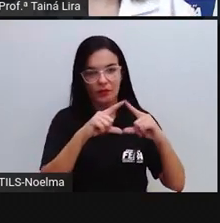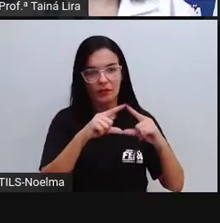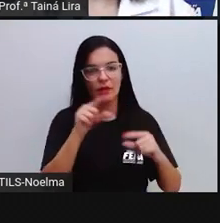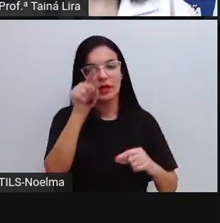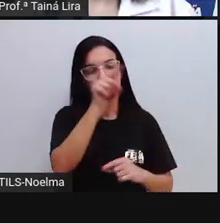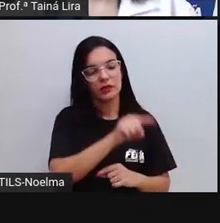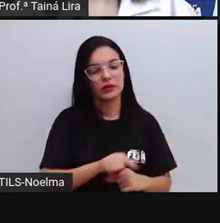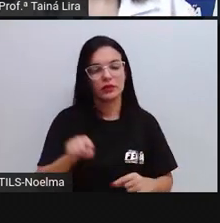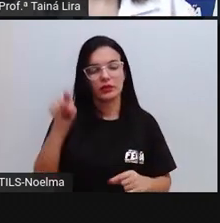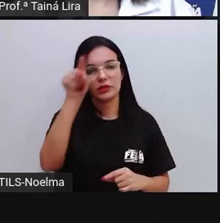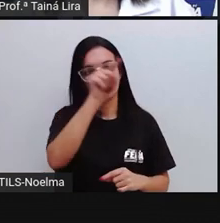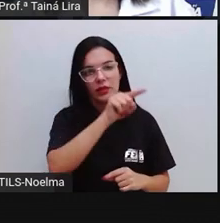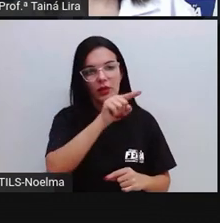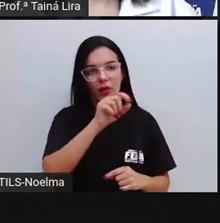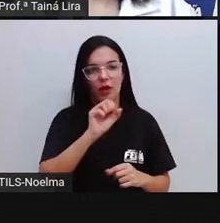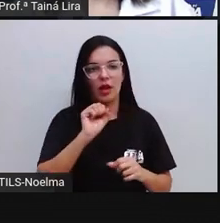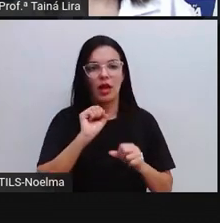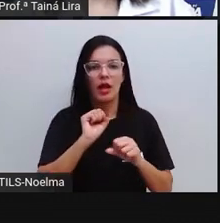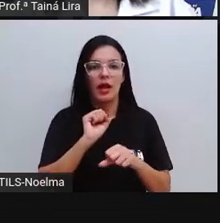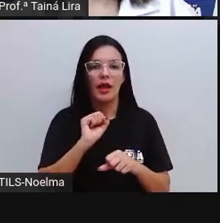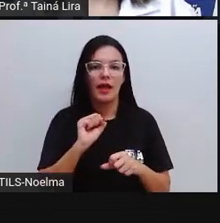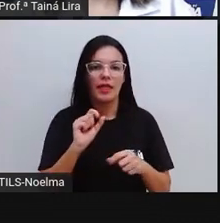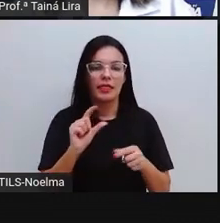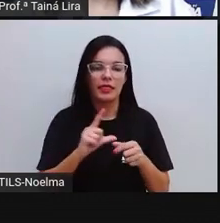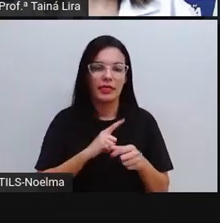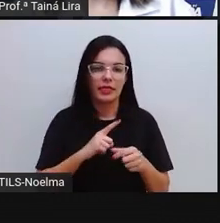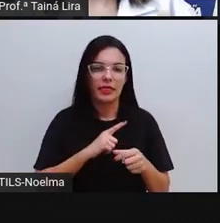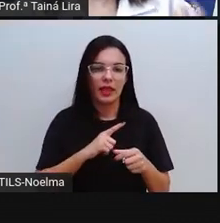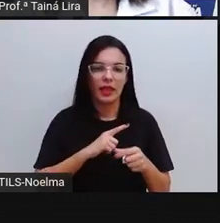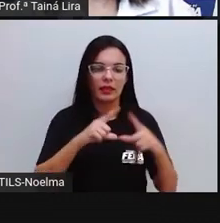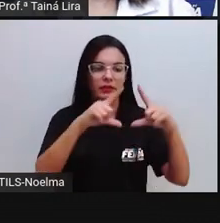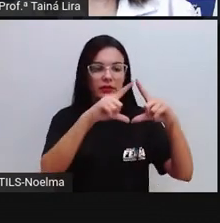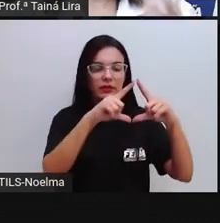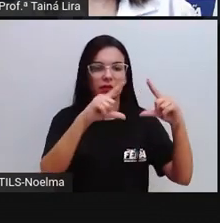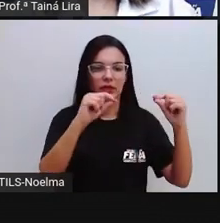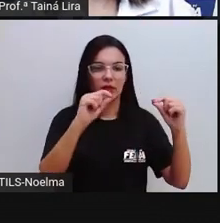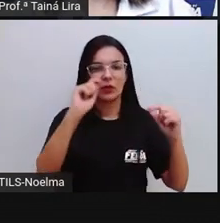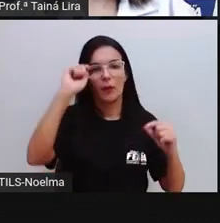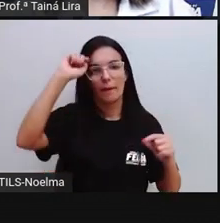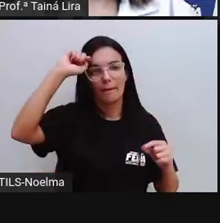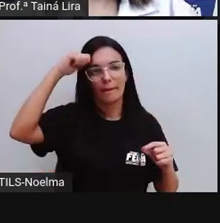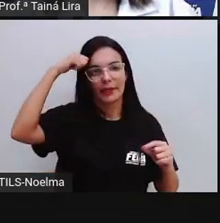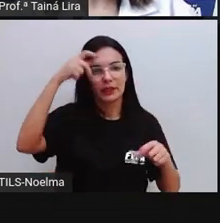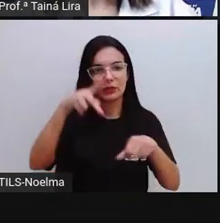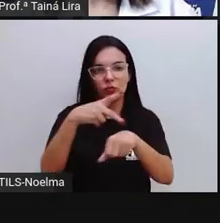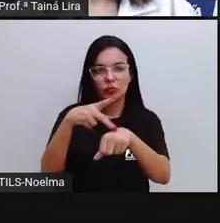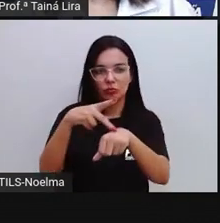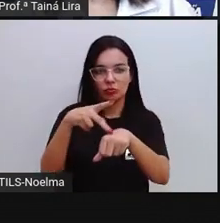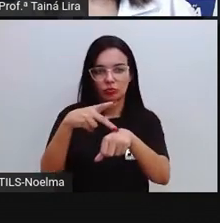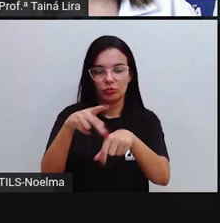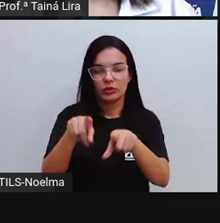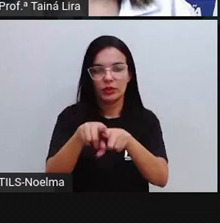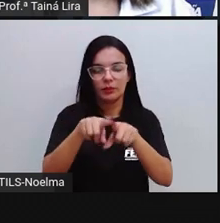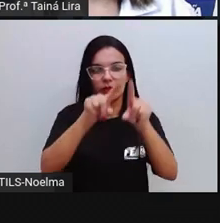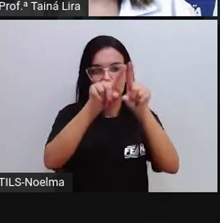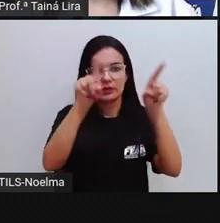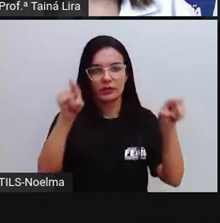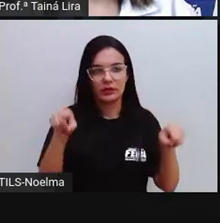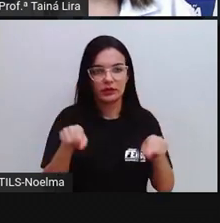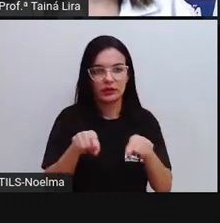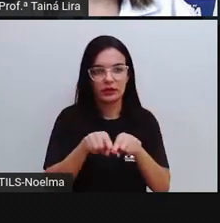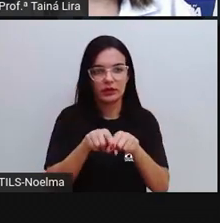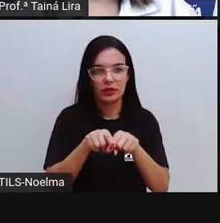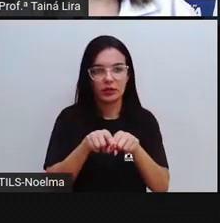círculo. Então, ó, eu tenho o triângulo preto e o círculo branco, mais claro aí, tá? Então, como é que tá